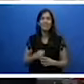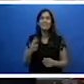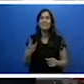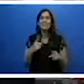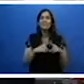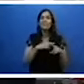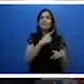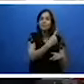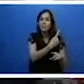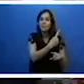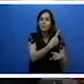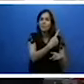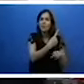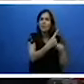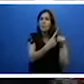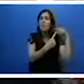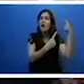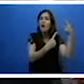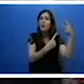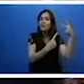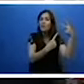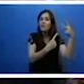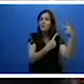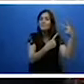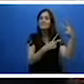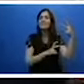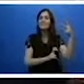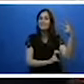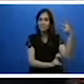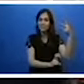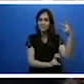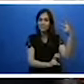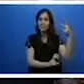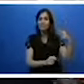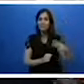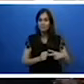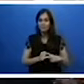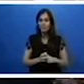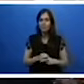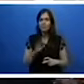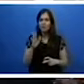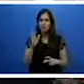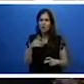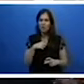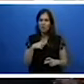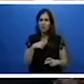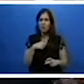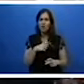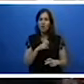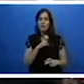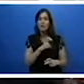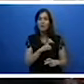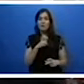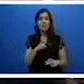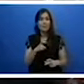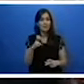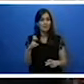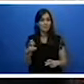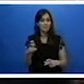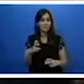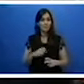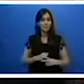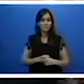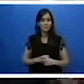1, 3, mais 2, 5. Então, eu já tenho aqui um resultado, olha, o produto